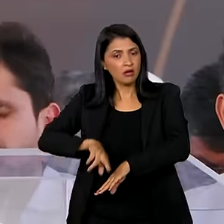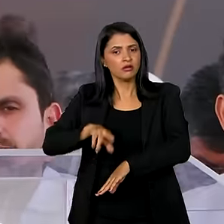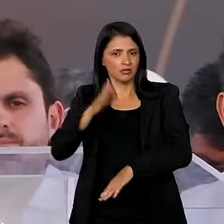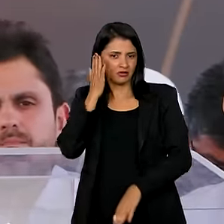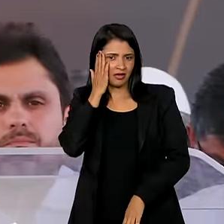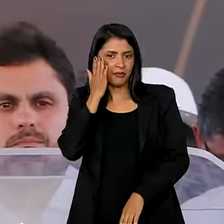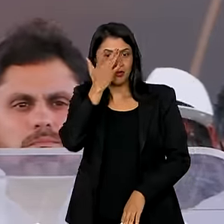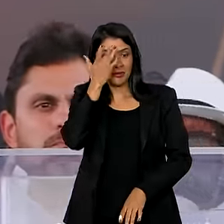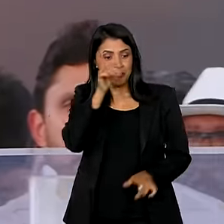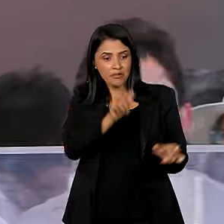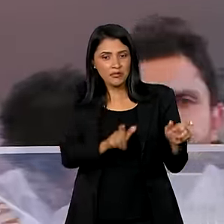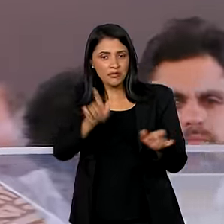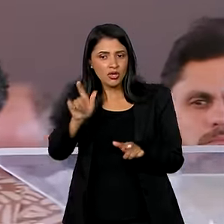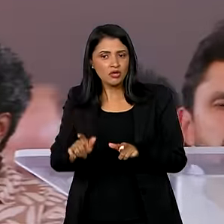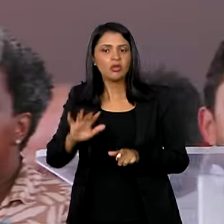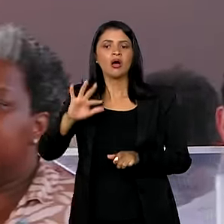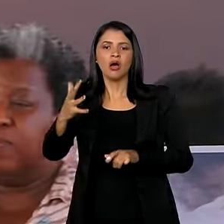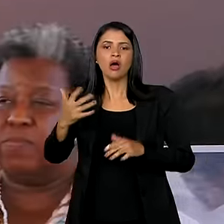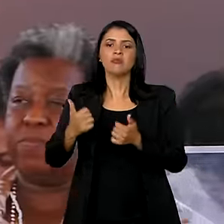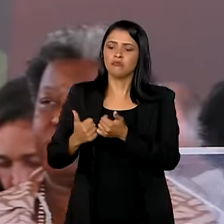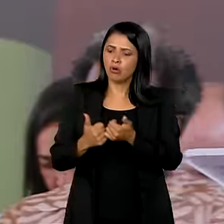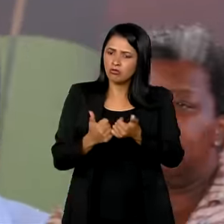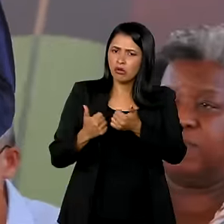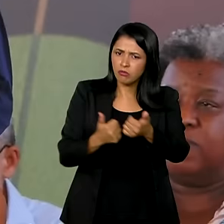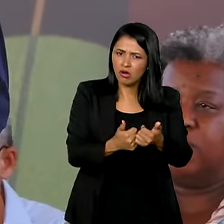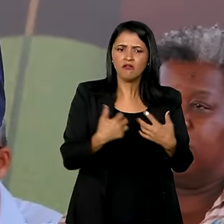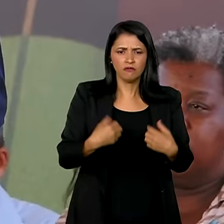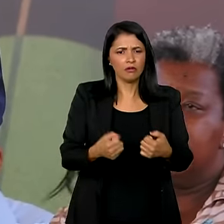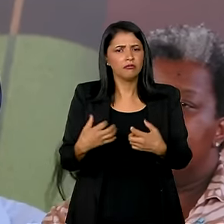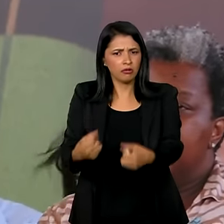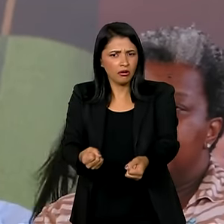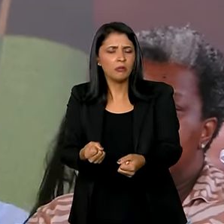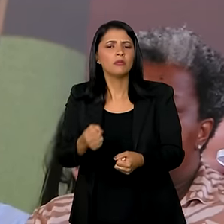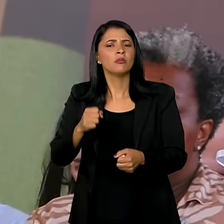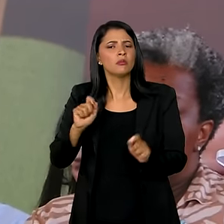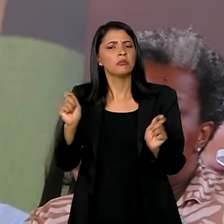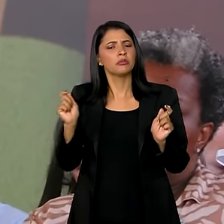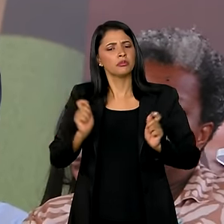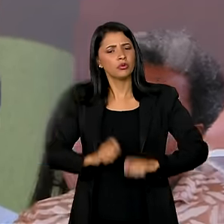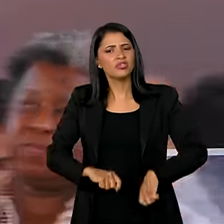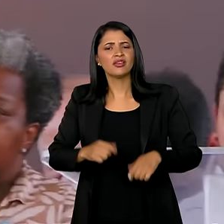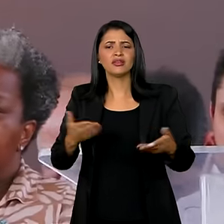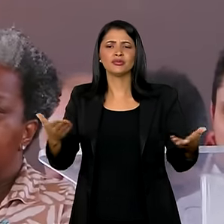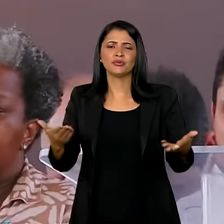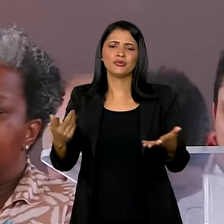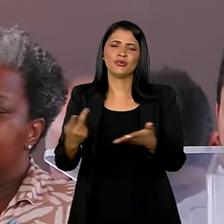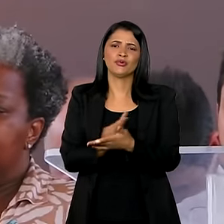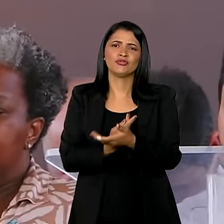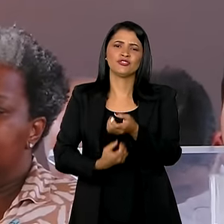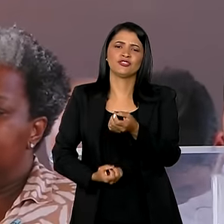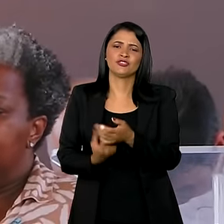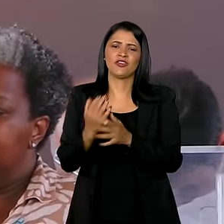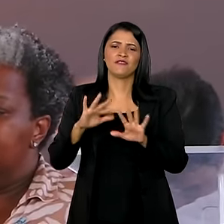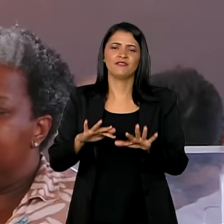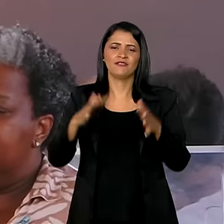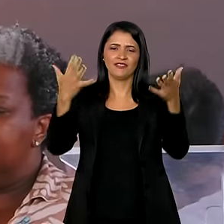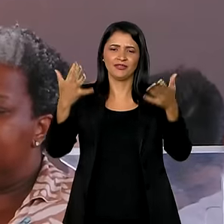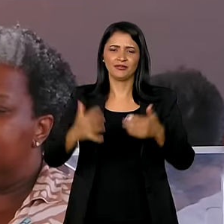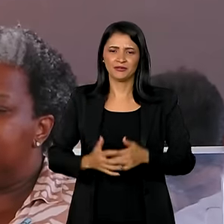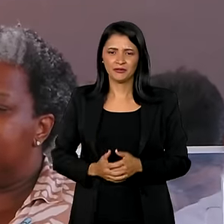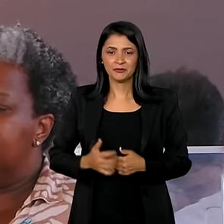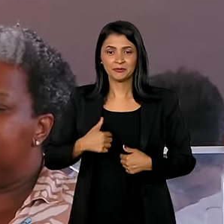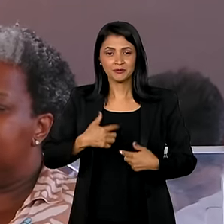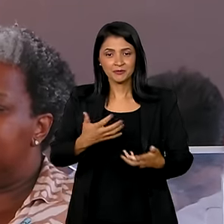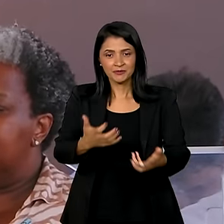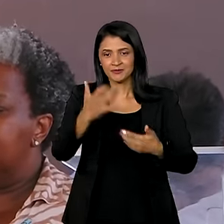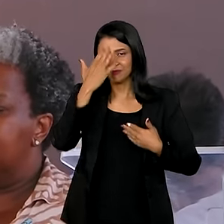das pessoas que resolveram contribuir definitivamente para que a gente pudesse viver o dia de hoje. Eu quero